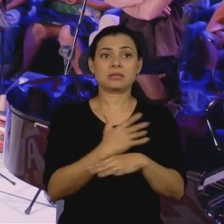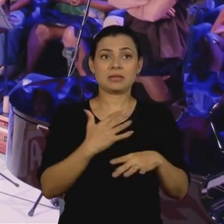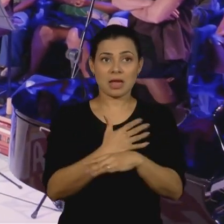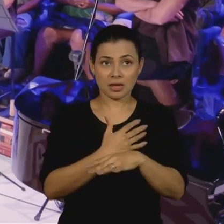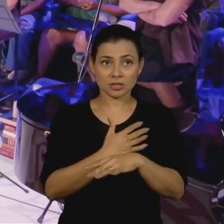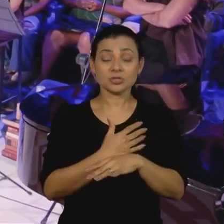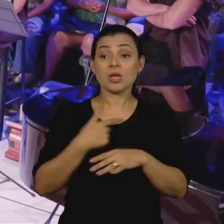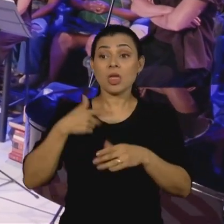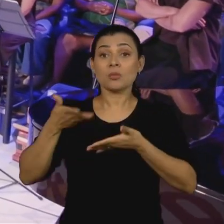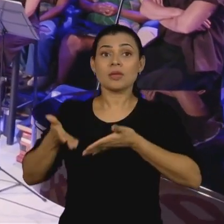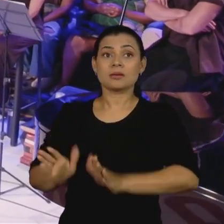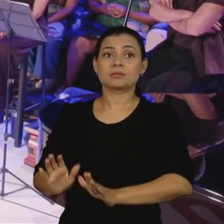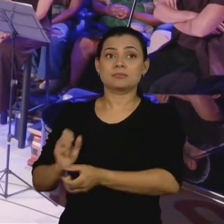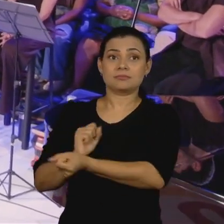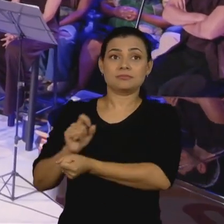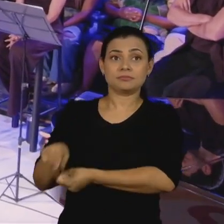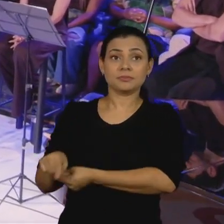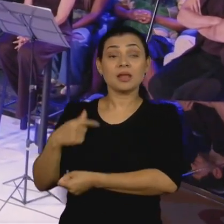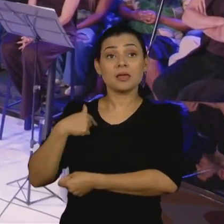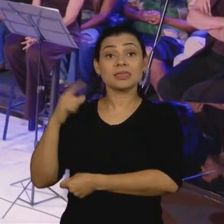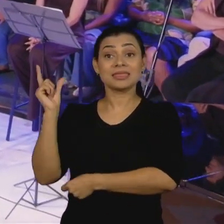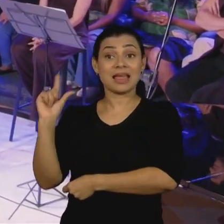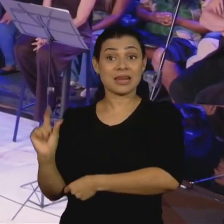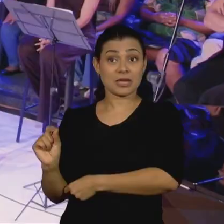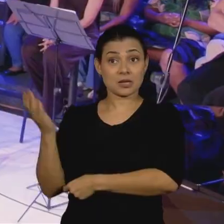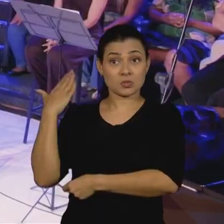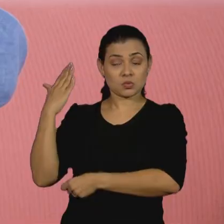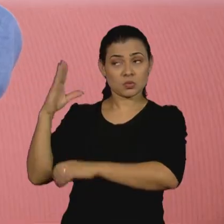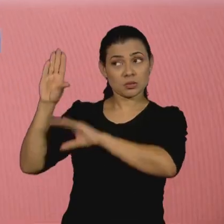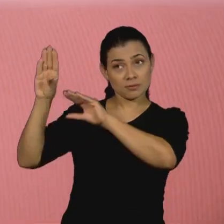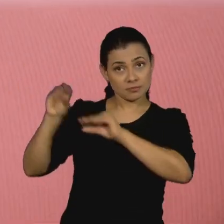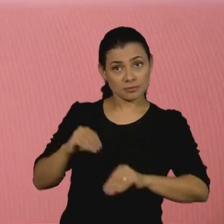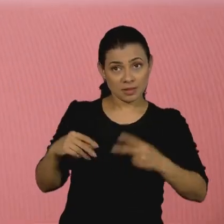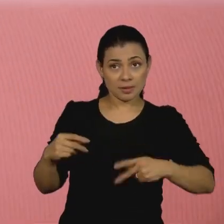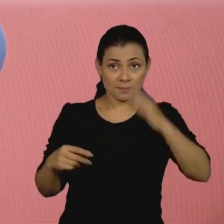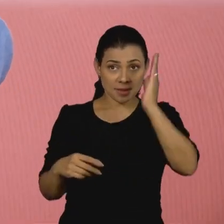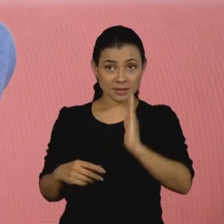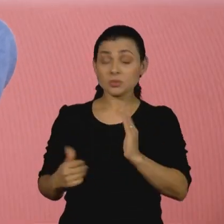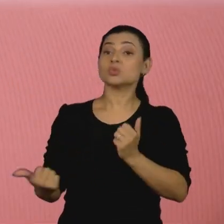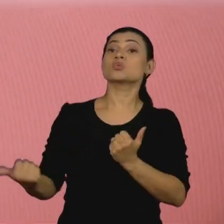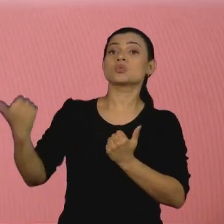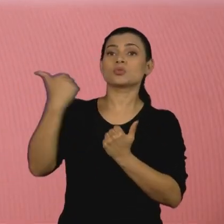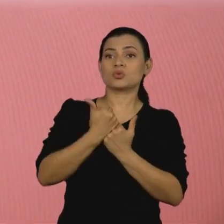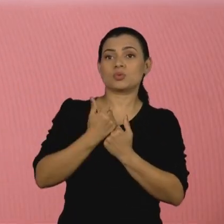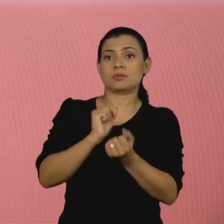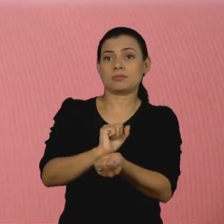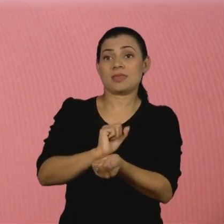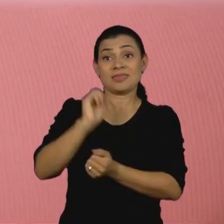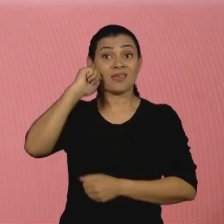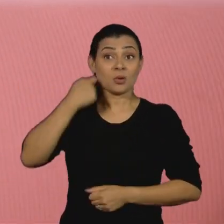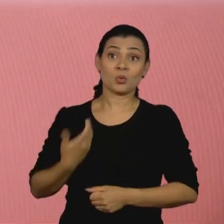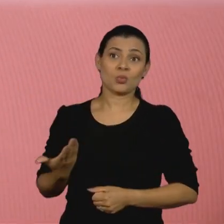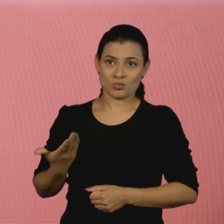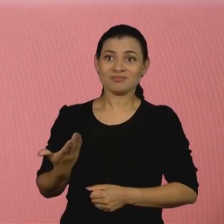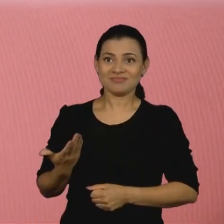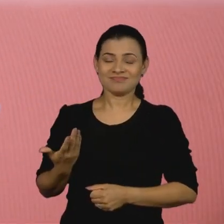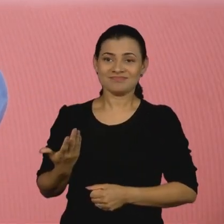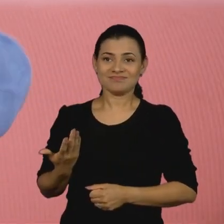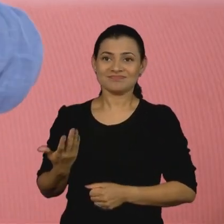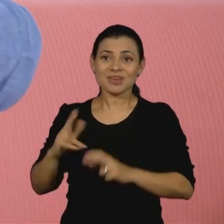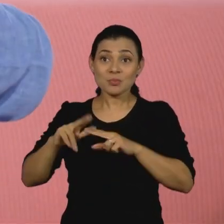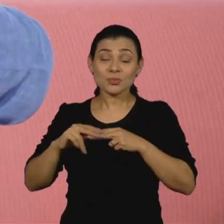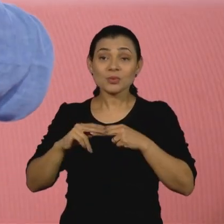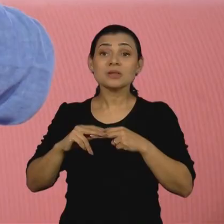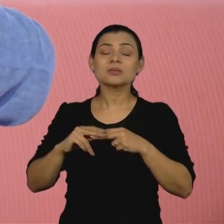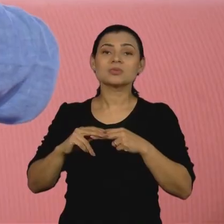eu tendo nascido... Porque os italianos, eles vieram para o Brasil substituir os escravos. Então,